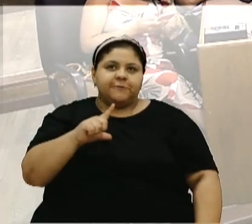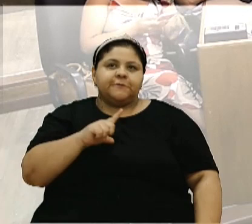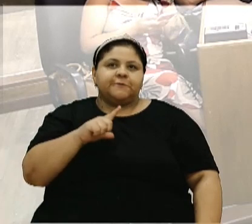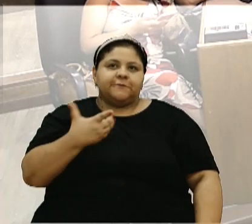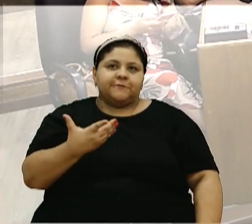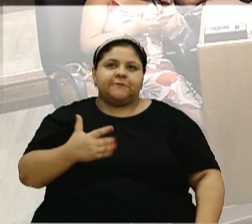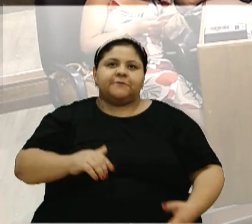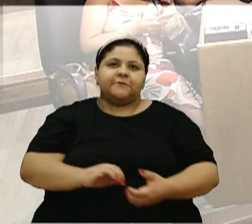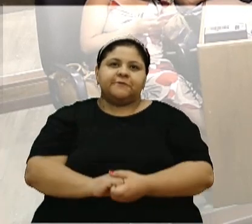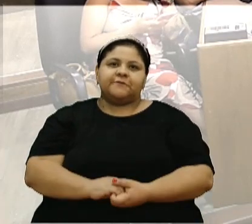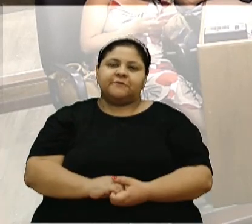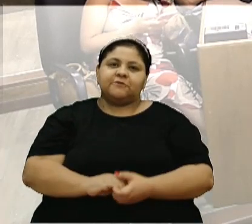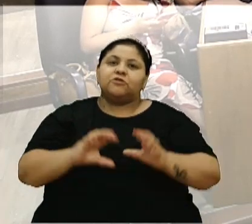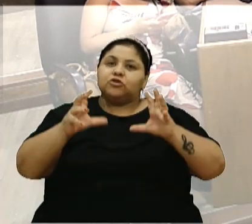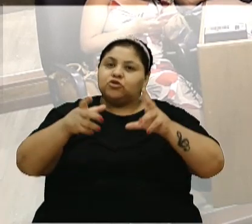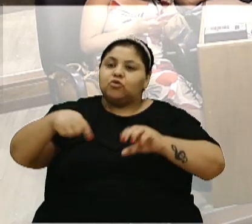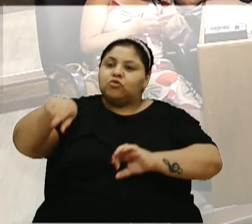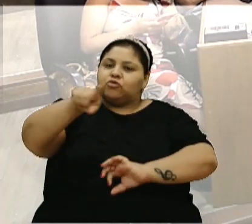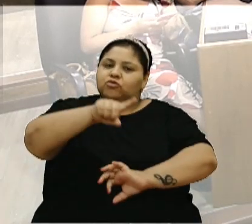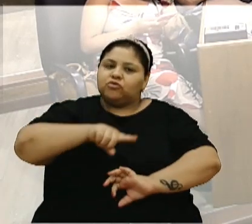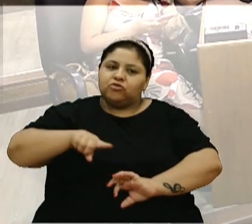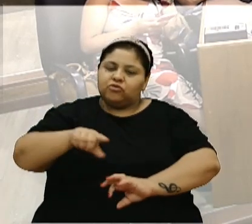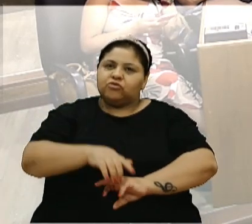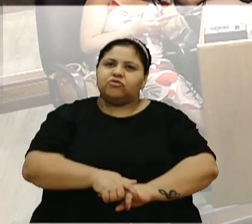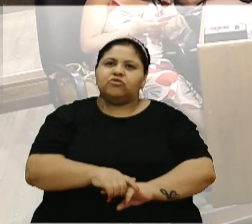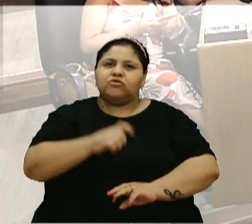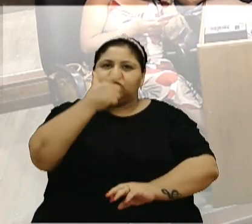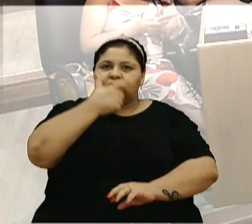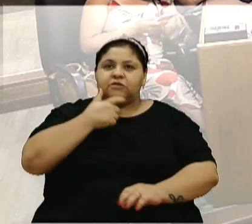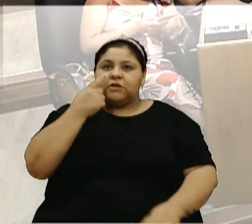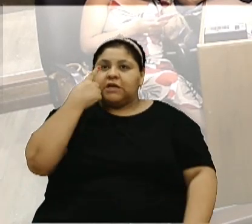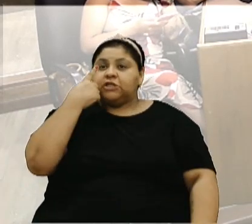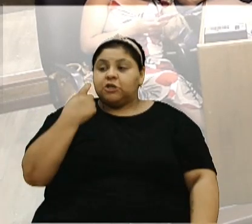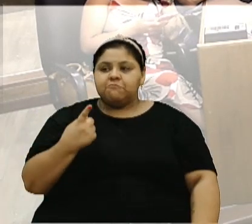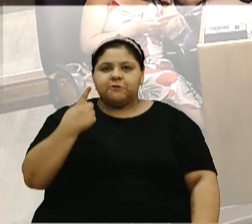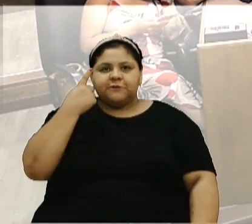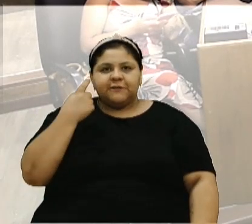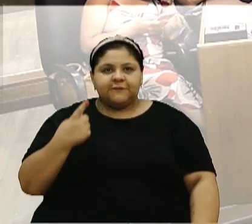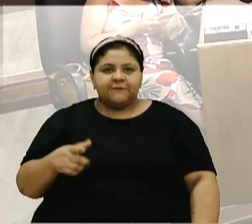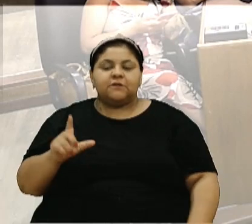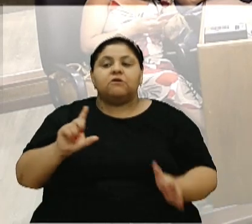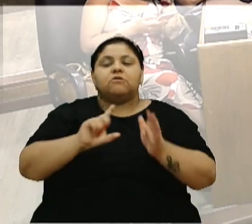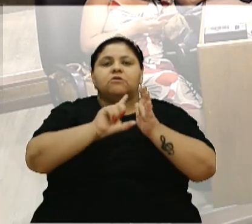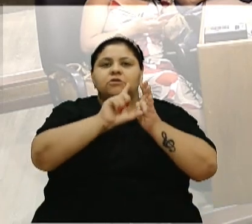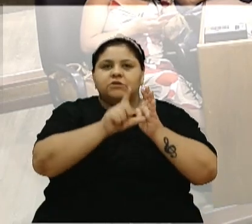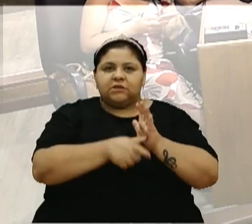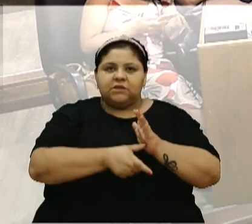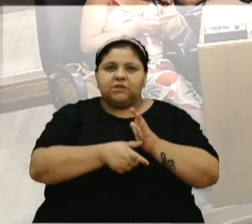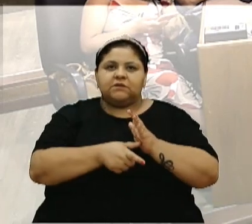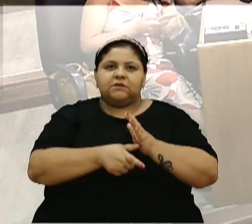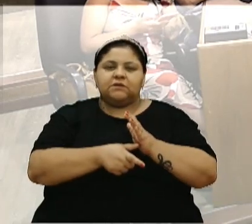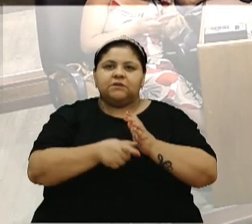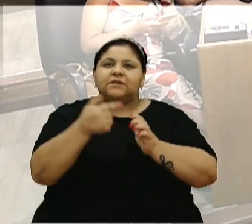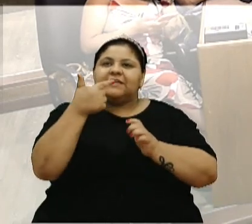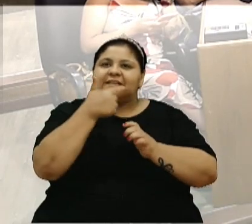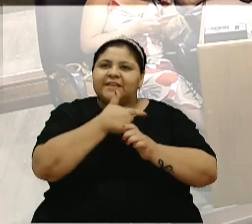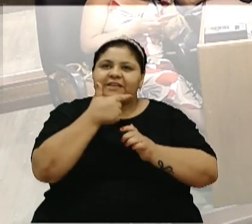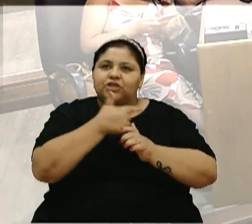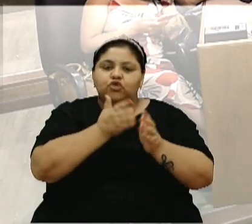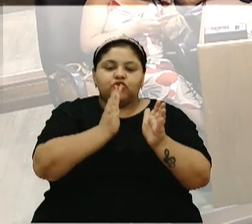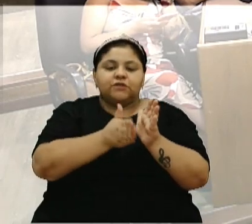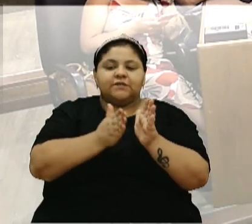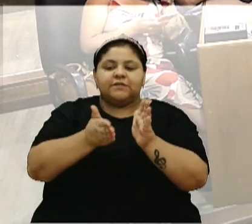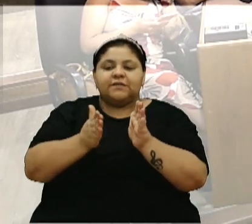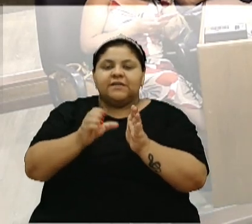lá. Mas todos nós achamos interessante, depois colocamos o queijo, o salame, né?